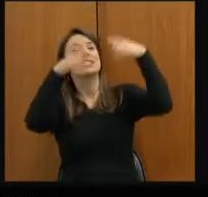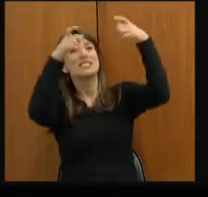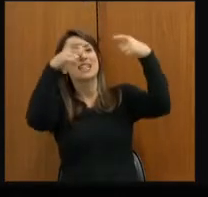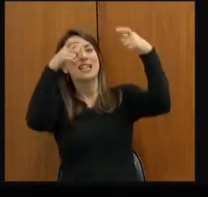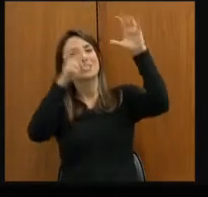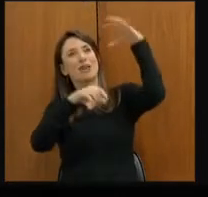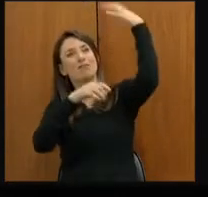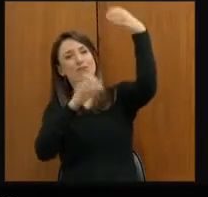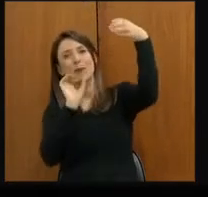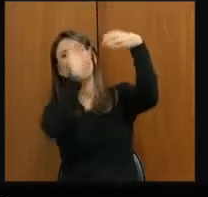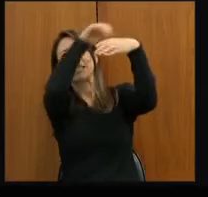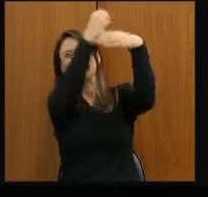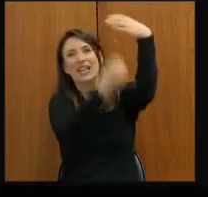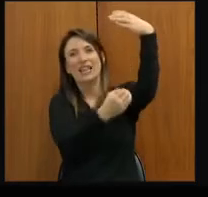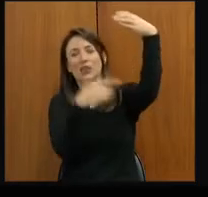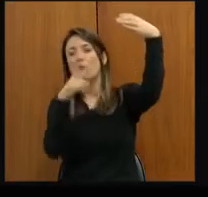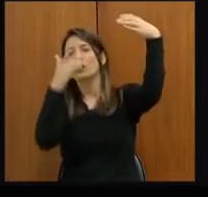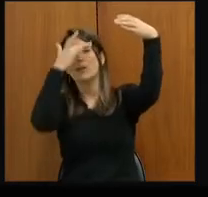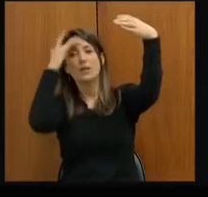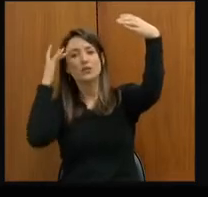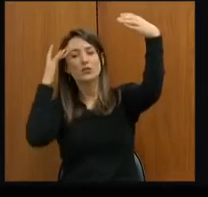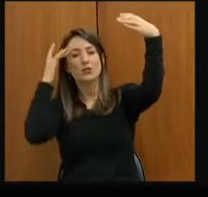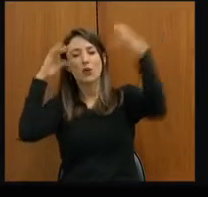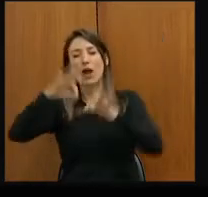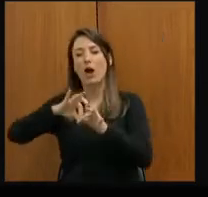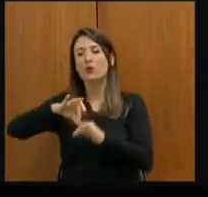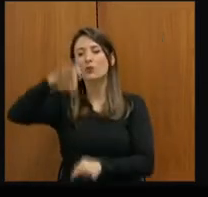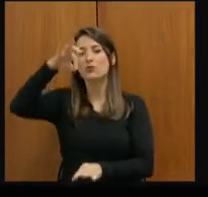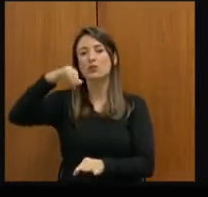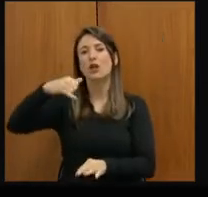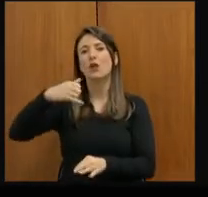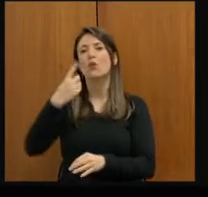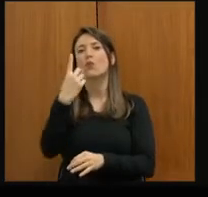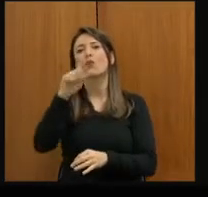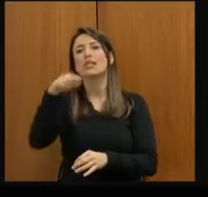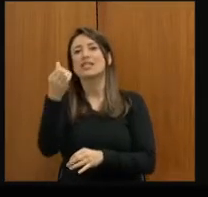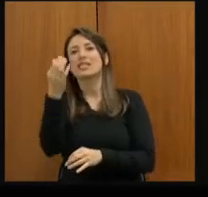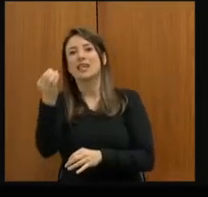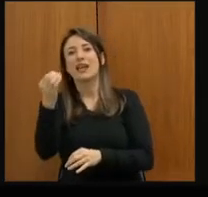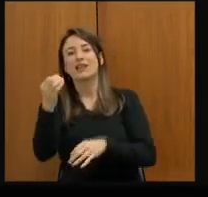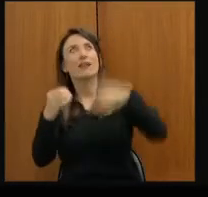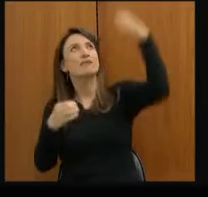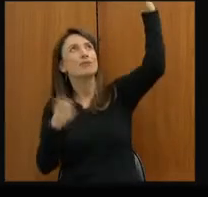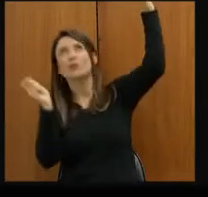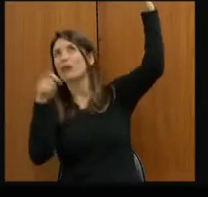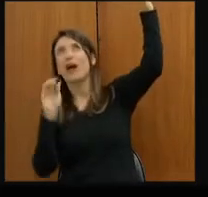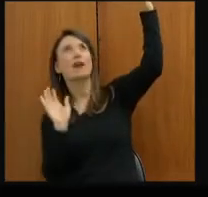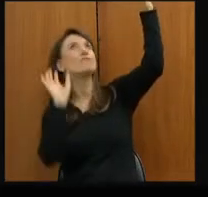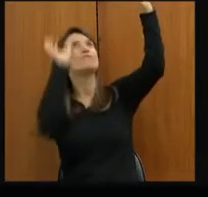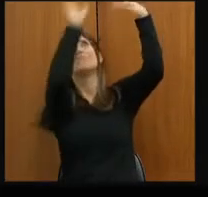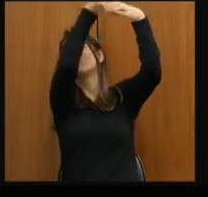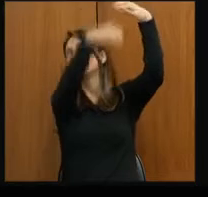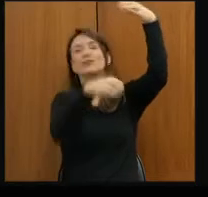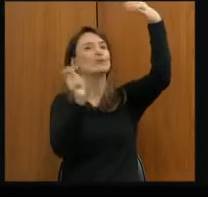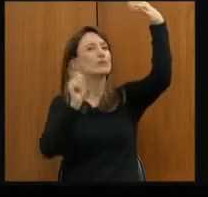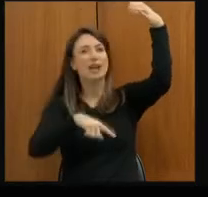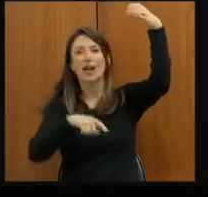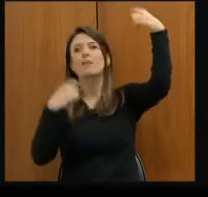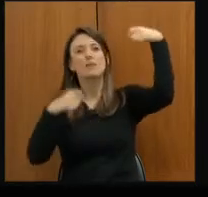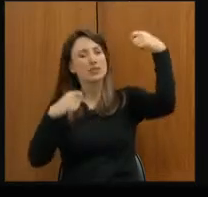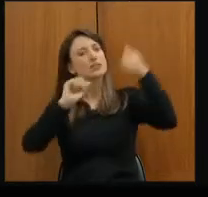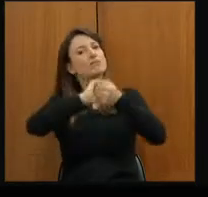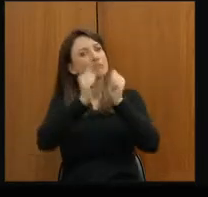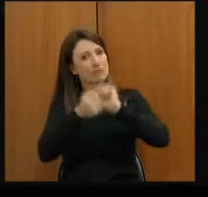isso é trazer propiciar mecanismos que façam diminuir as diferenças